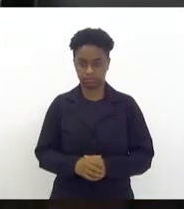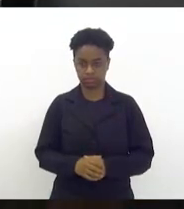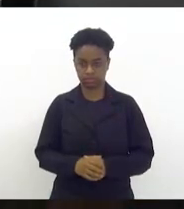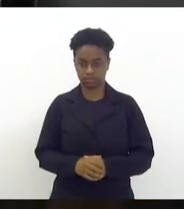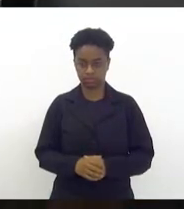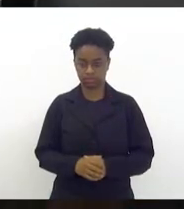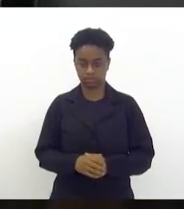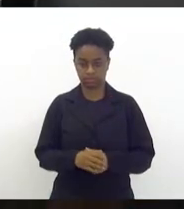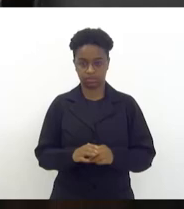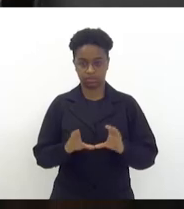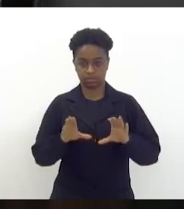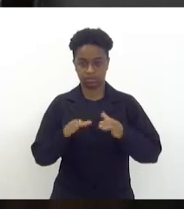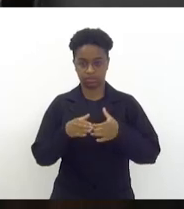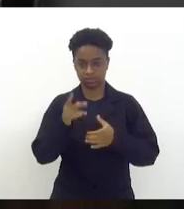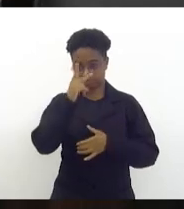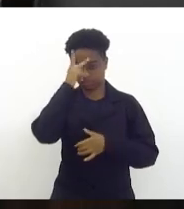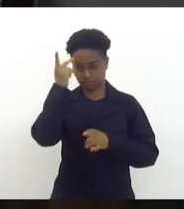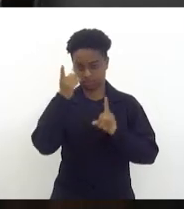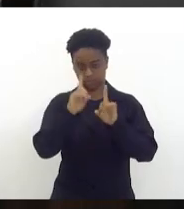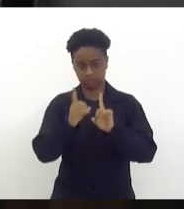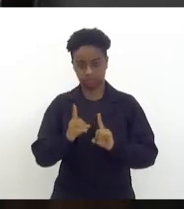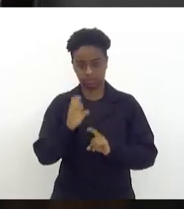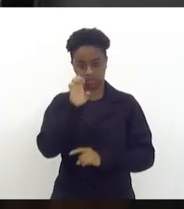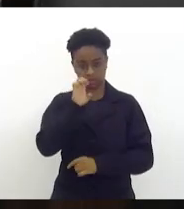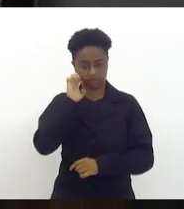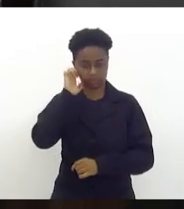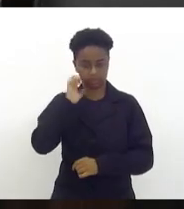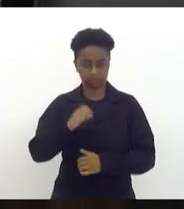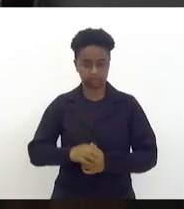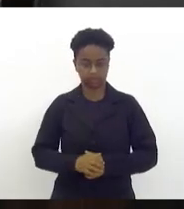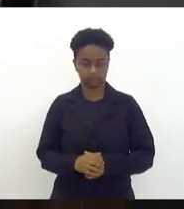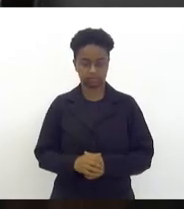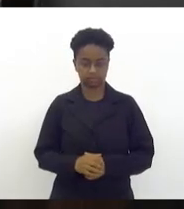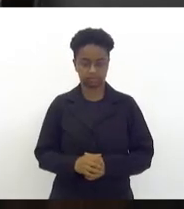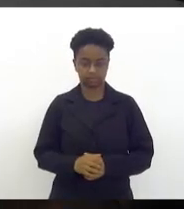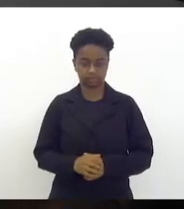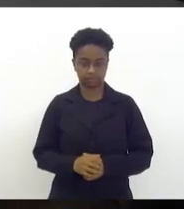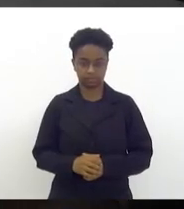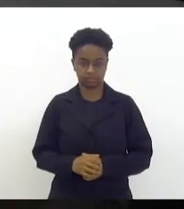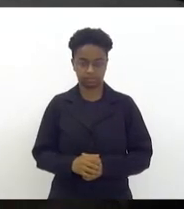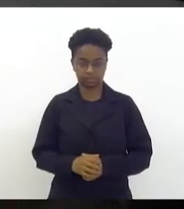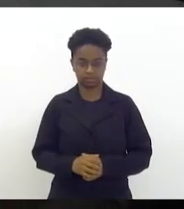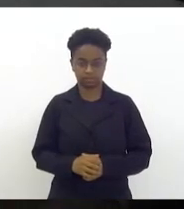Pela Comissão de Pessoa com Deficiência, Érica Takimoto.